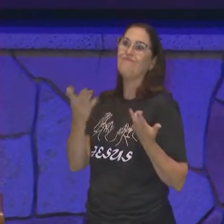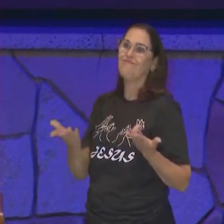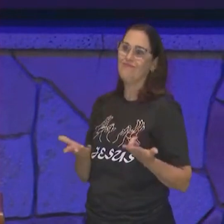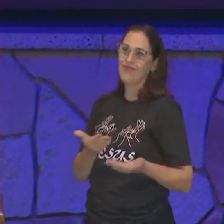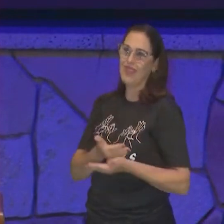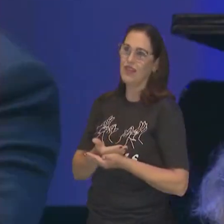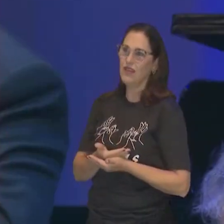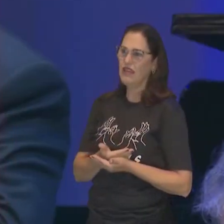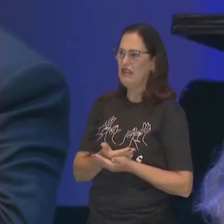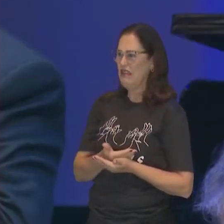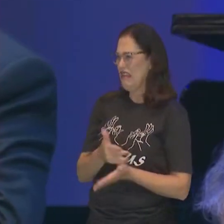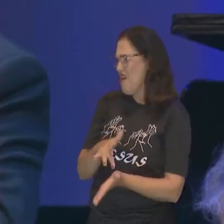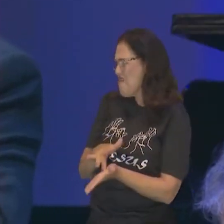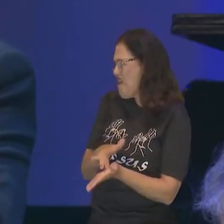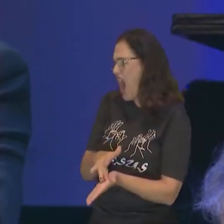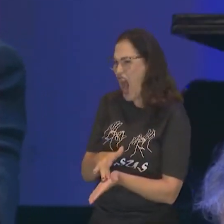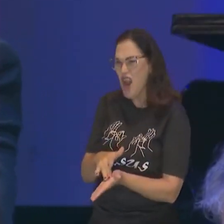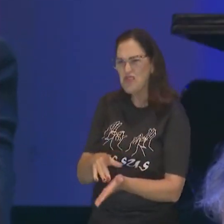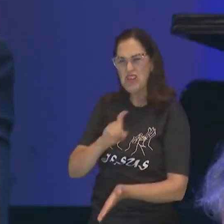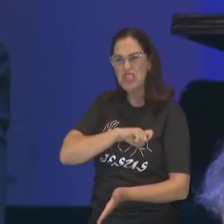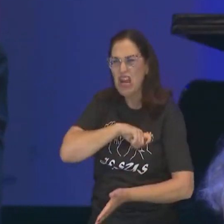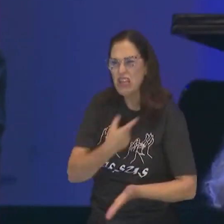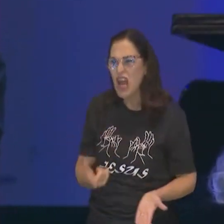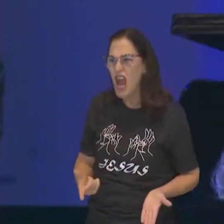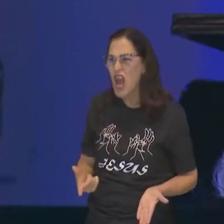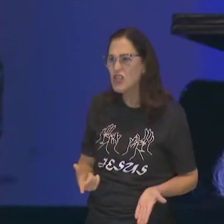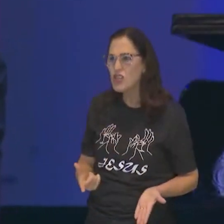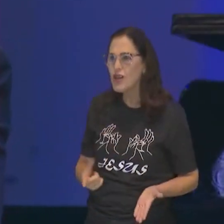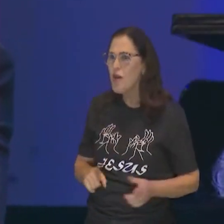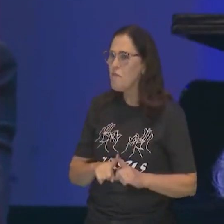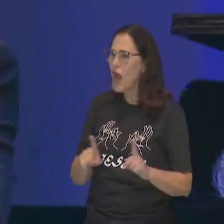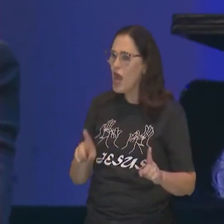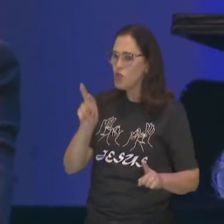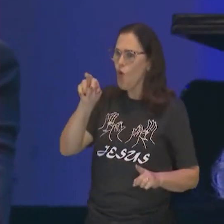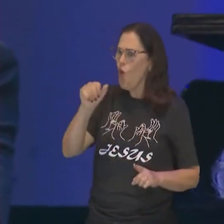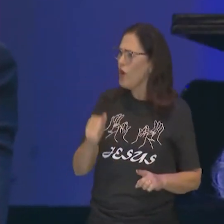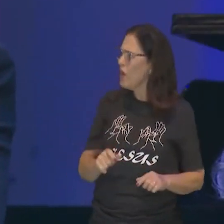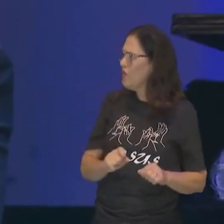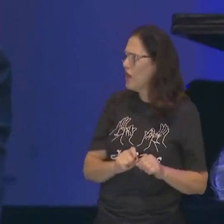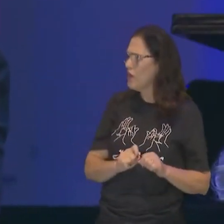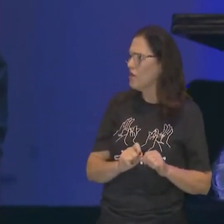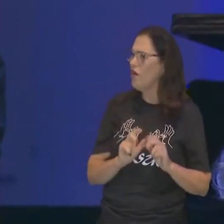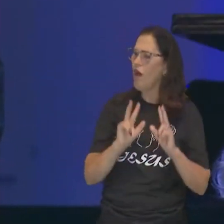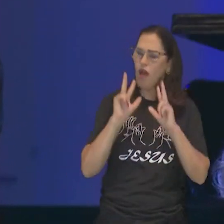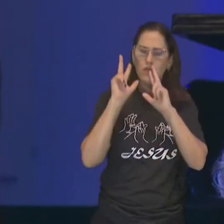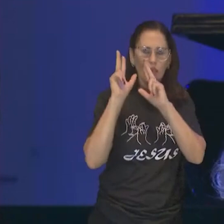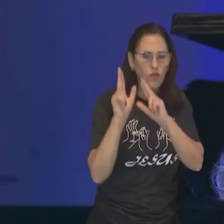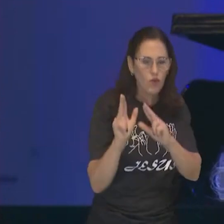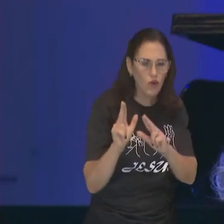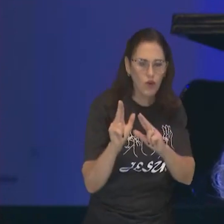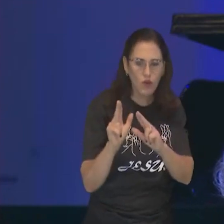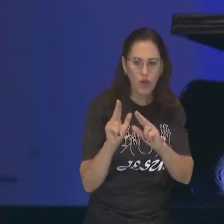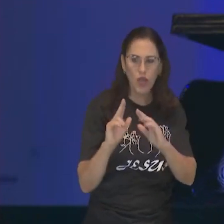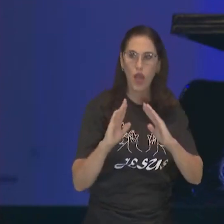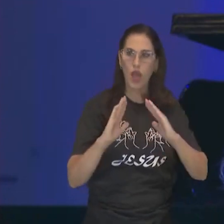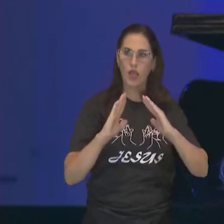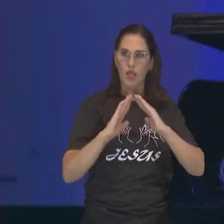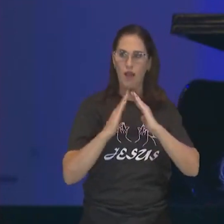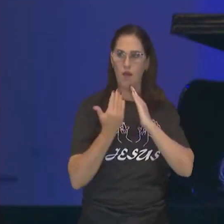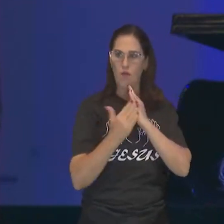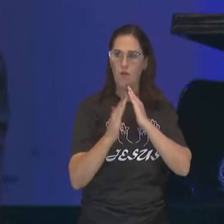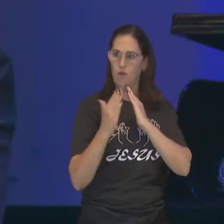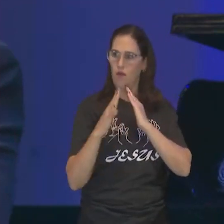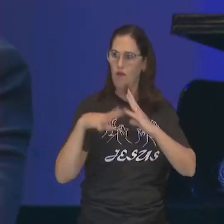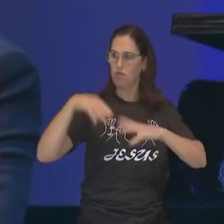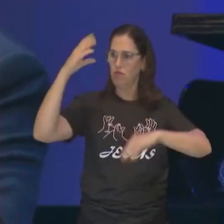Que cinismo, que queda, queridos. Porém, Urias, o que ele fez? Ele se deitou, verso 9, na porta da casa real com